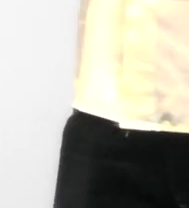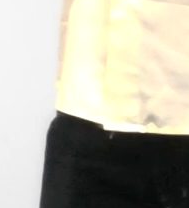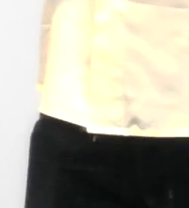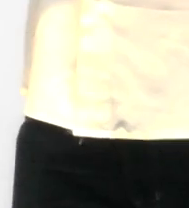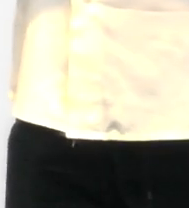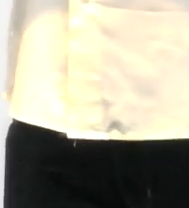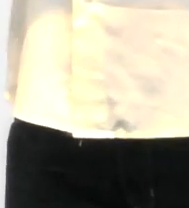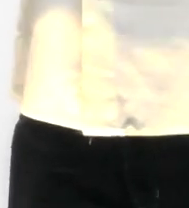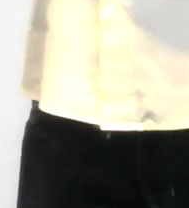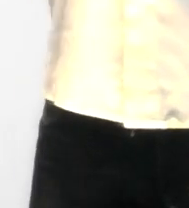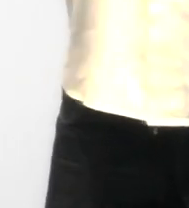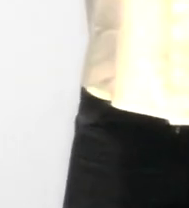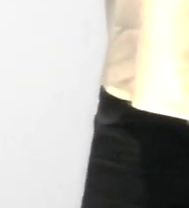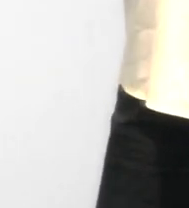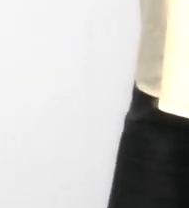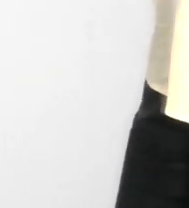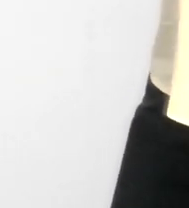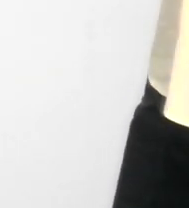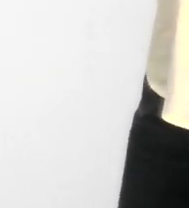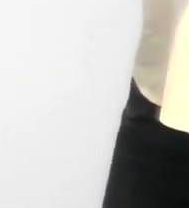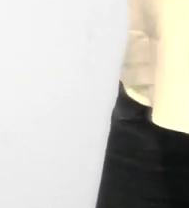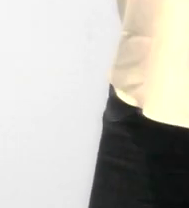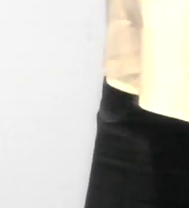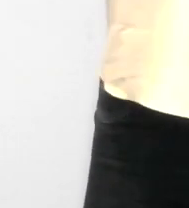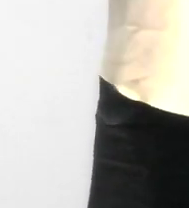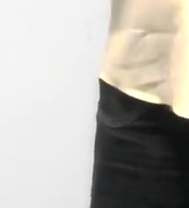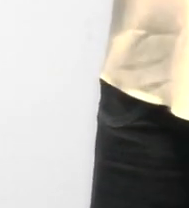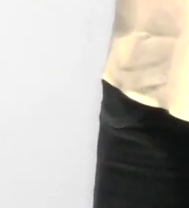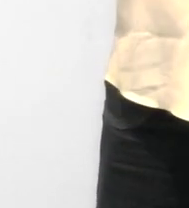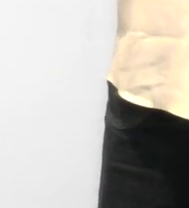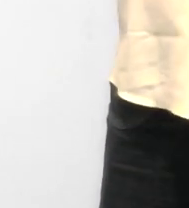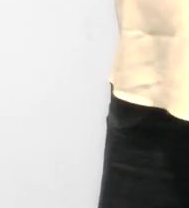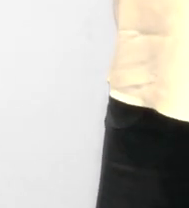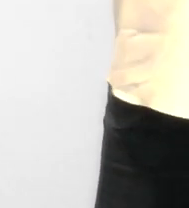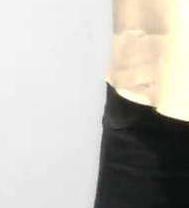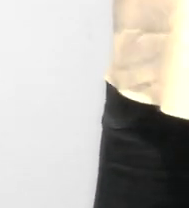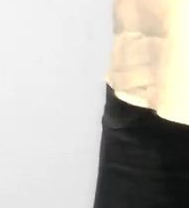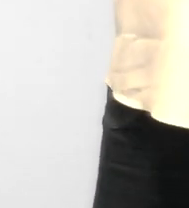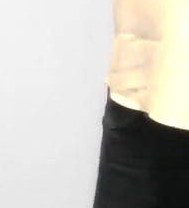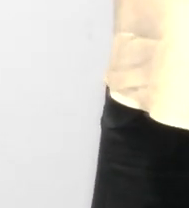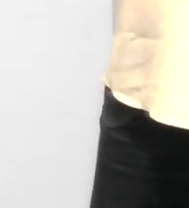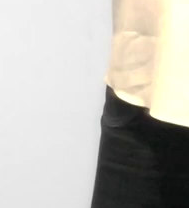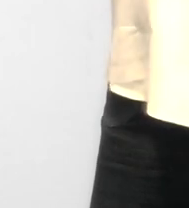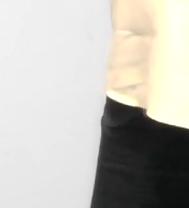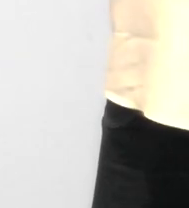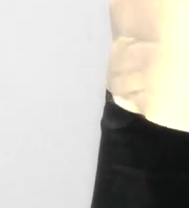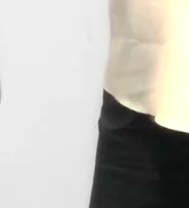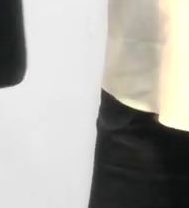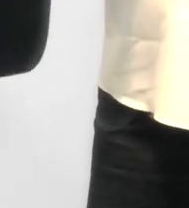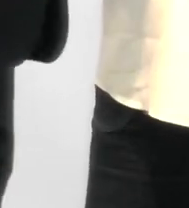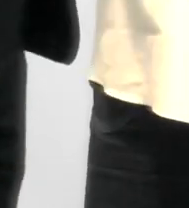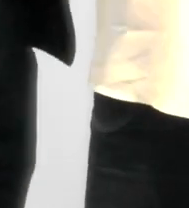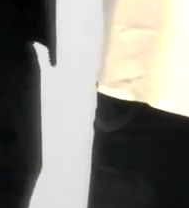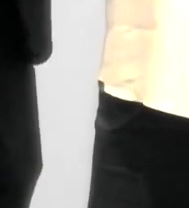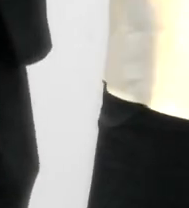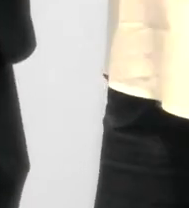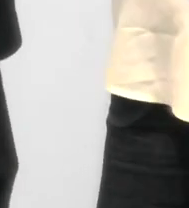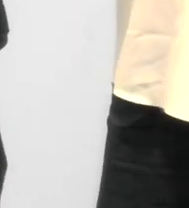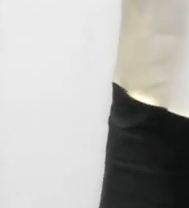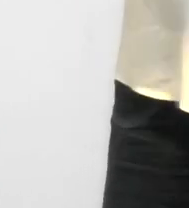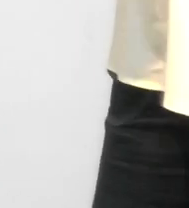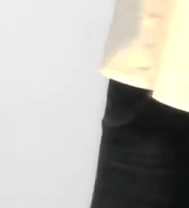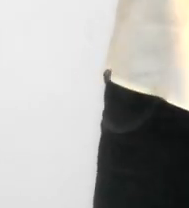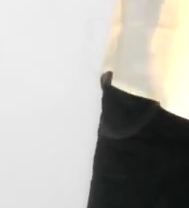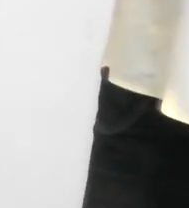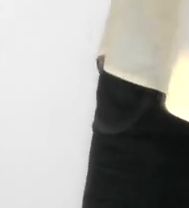dia regredir hoje tem 7 anos um filho todo dia regredir então só sabe a dor do que a gente tá falando aqui quem realmente